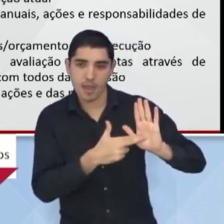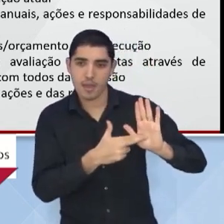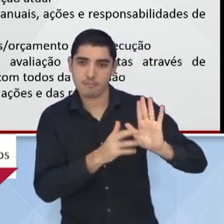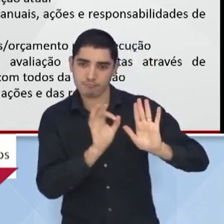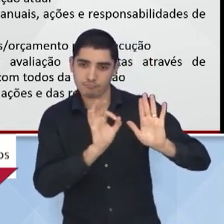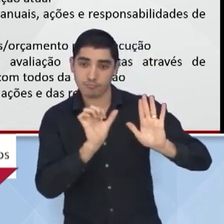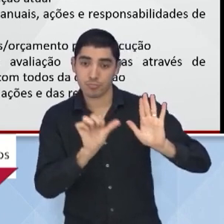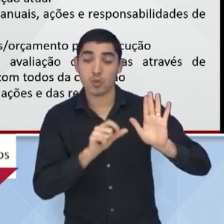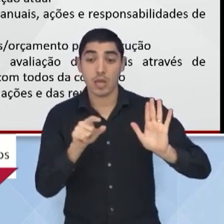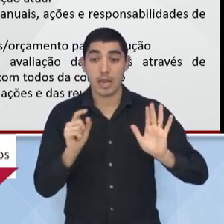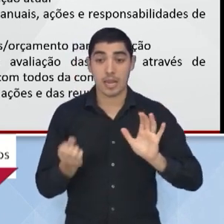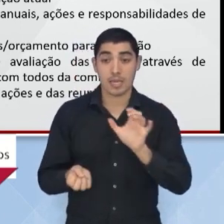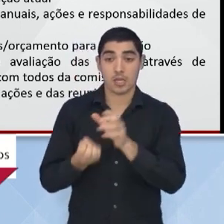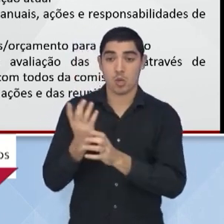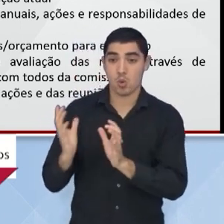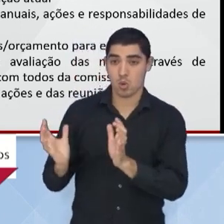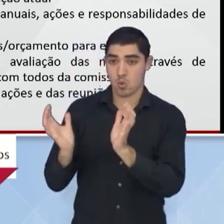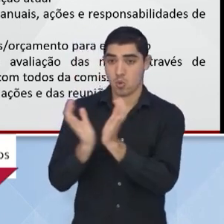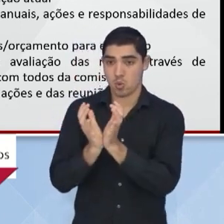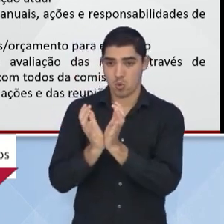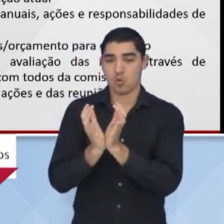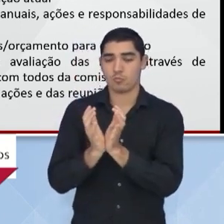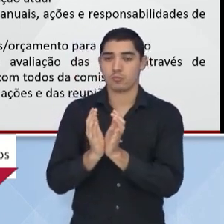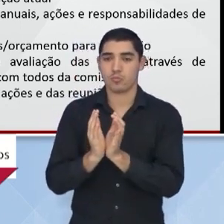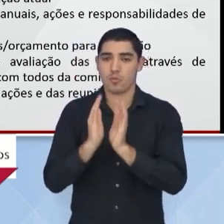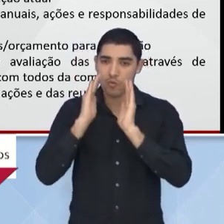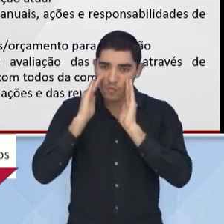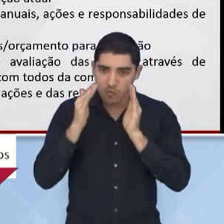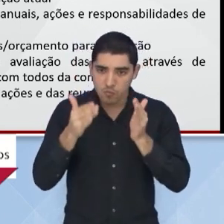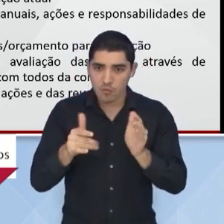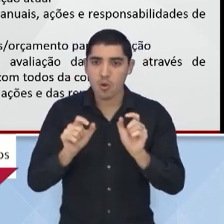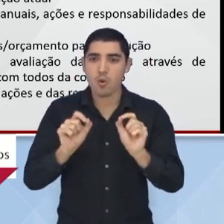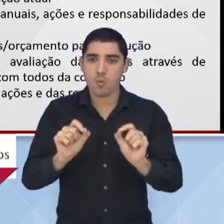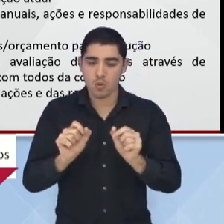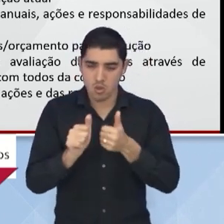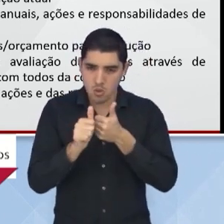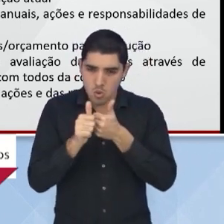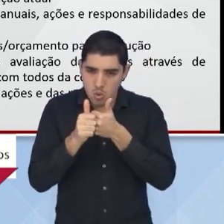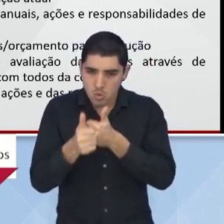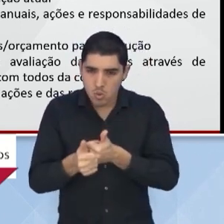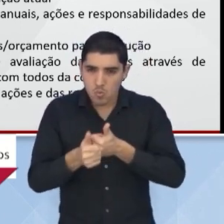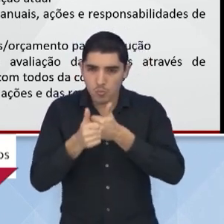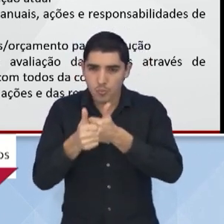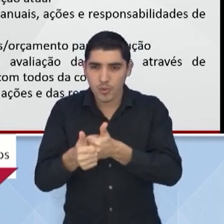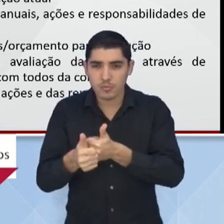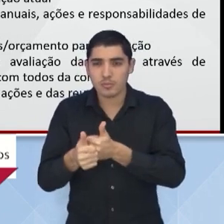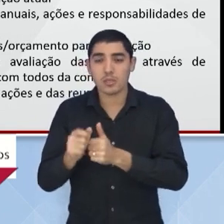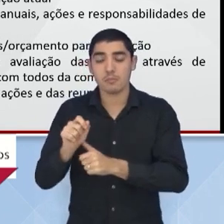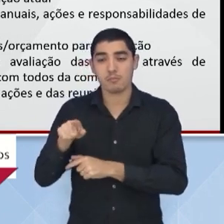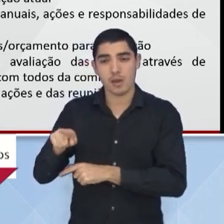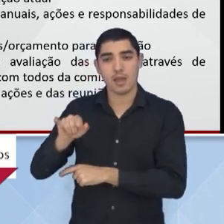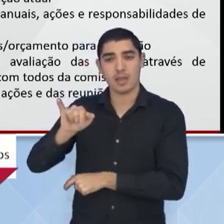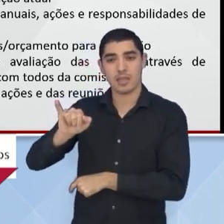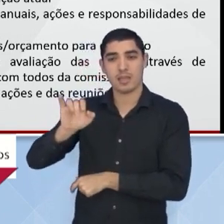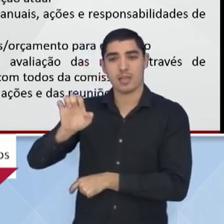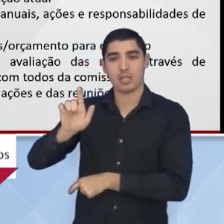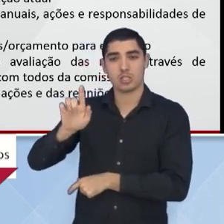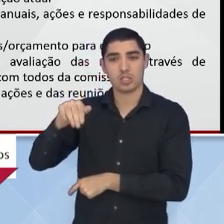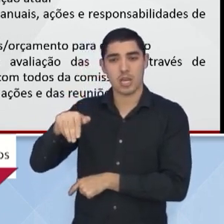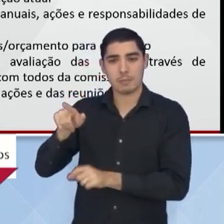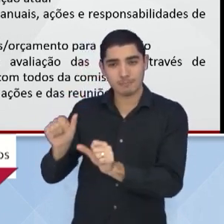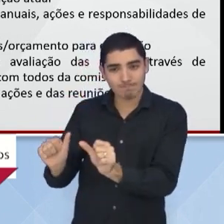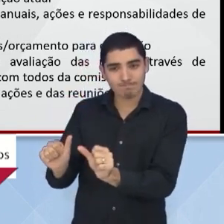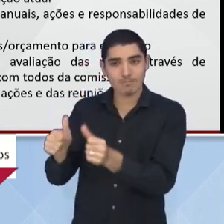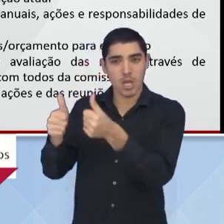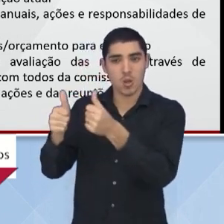criando uma comissão intersetorial para acompanhamento e melhoria do iegm então o que